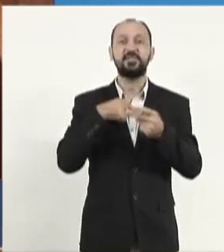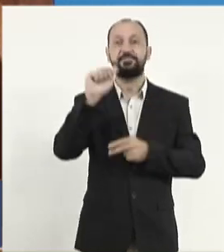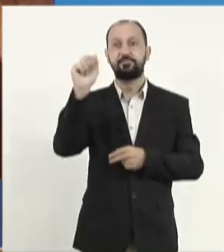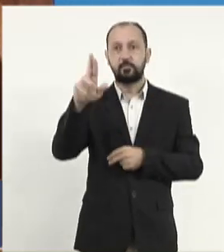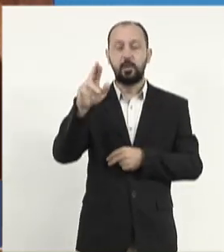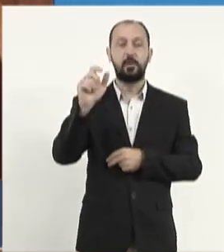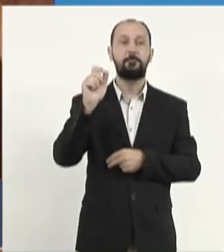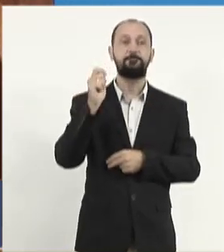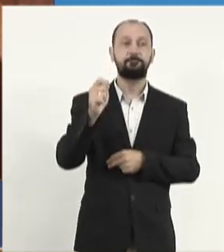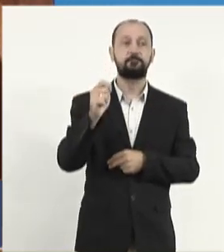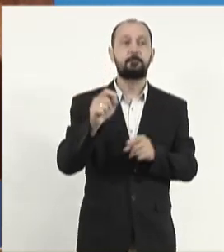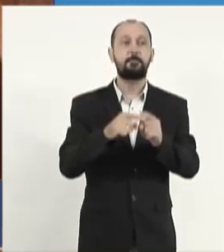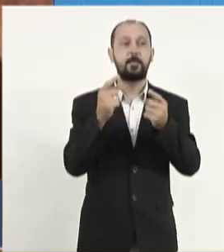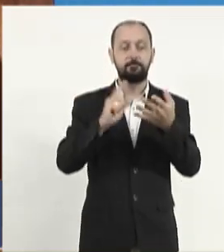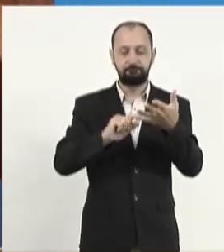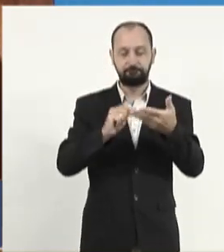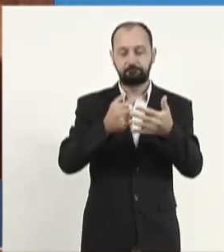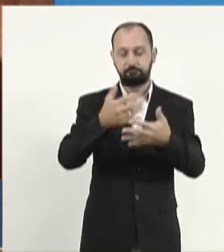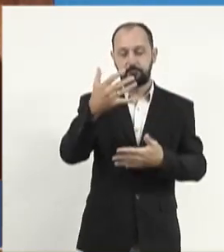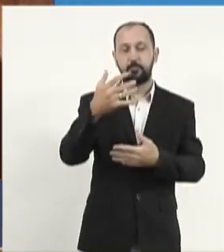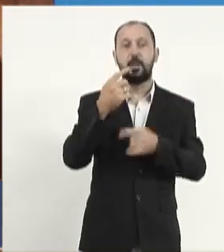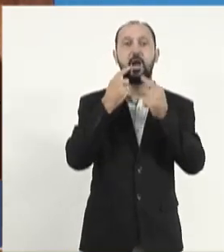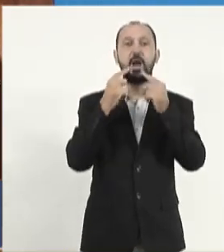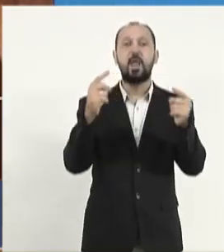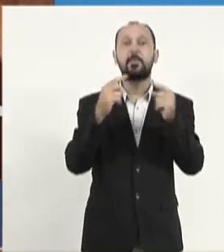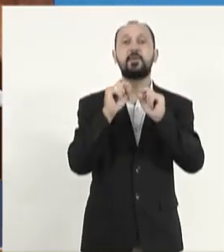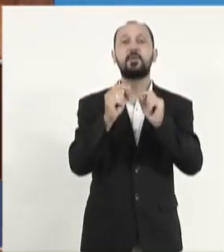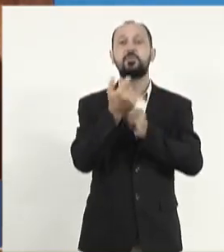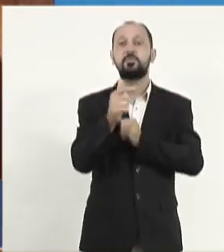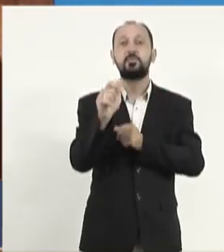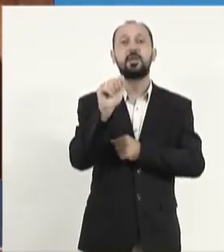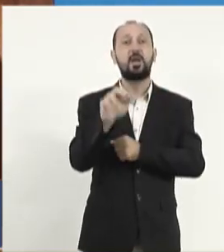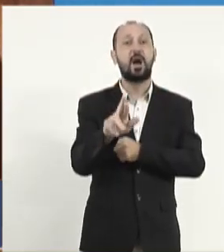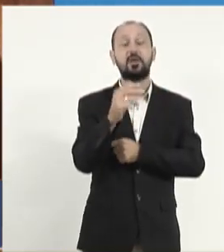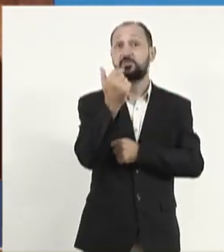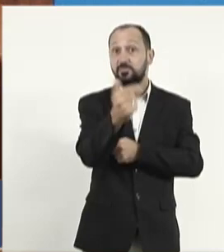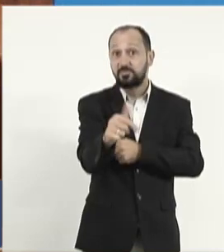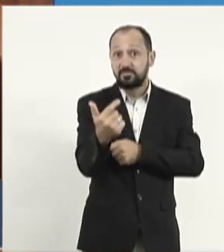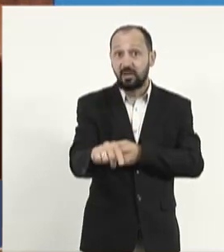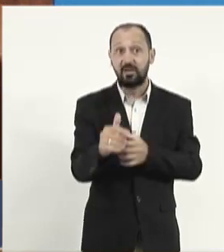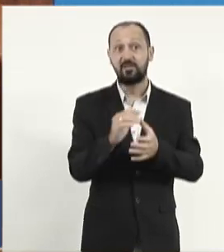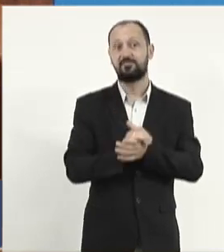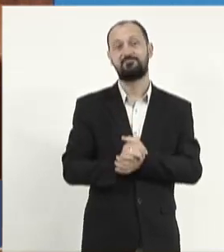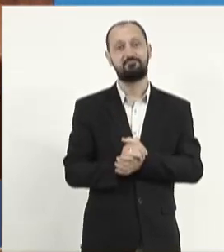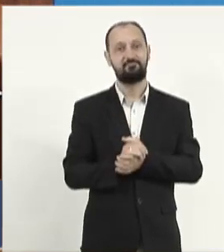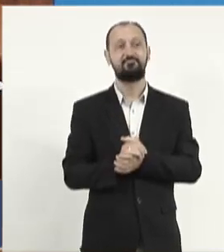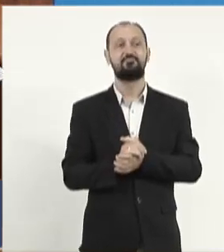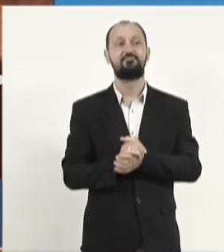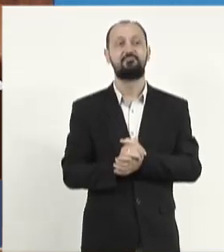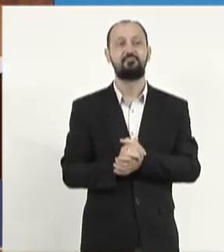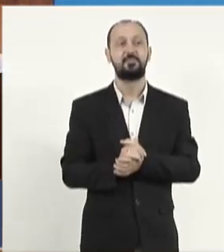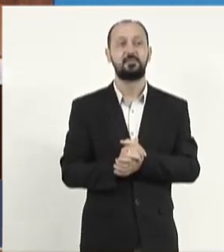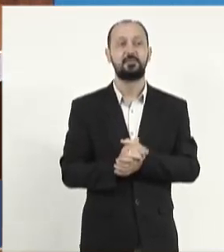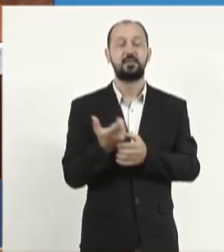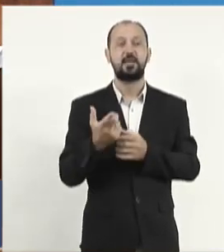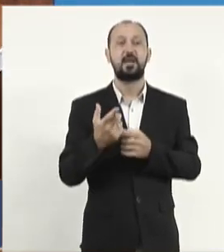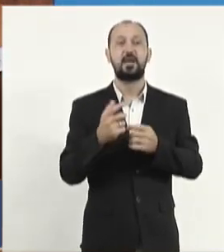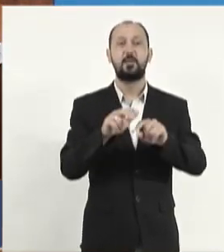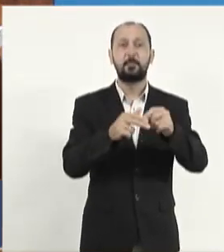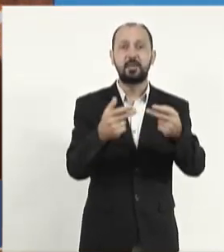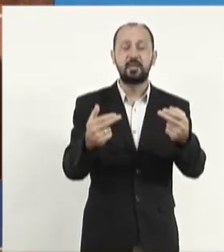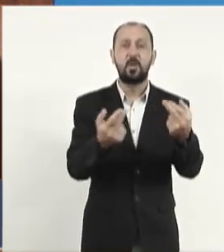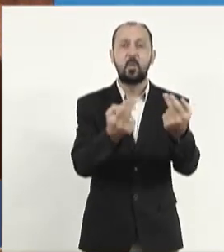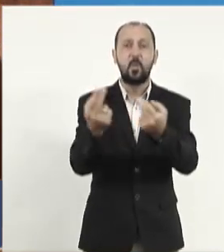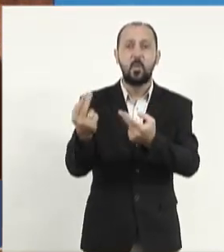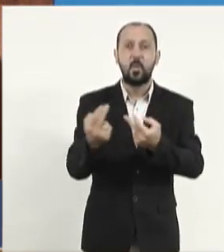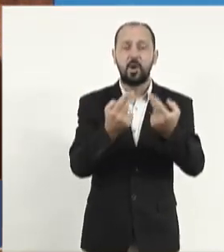ar-condicionado. Só que muitas famílias estão me reclamando aqui, não tem ar-condicionado. Não tem. São os mesmos